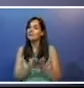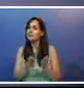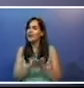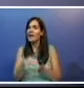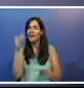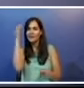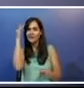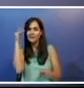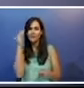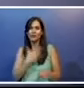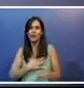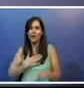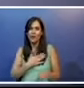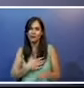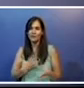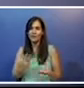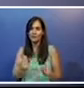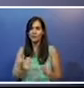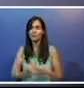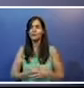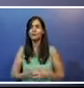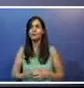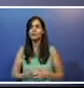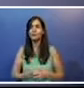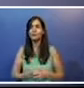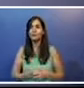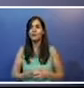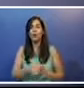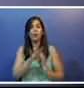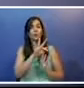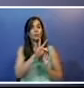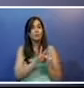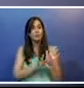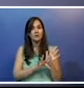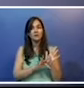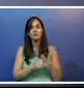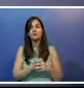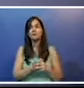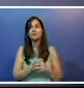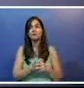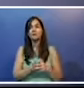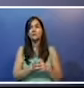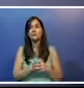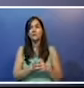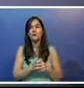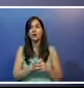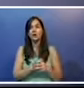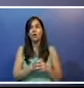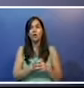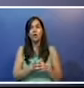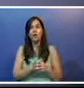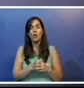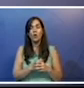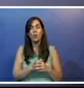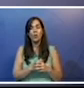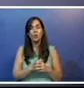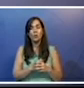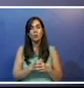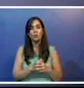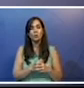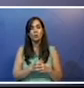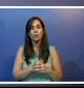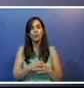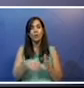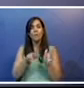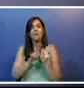adolescentes gostam muito. Um texto dramático, um relato mítico, uma fábula, carta